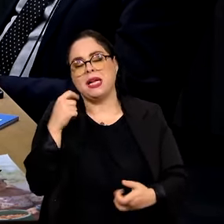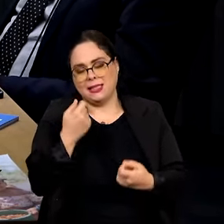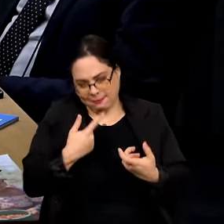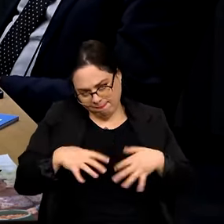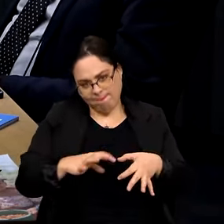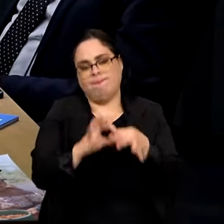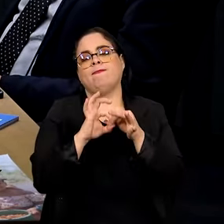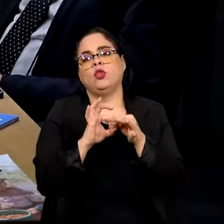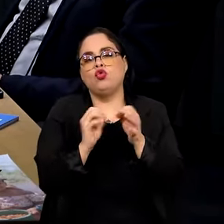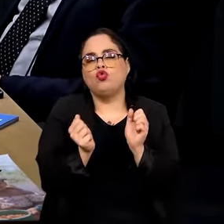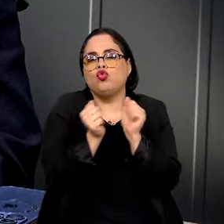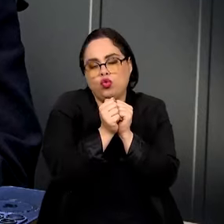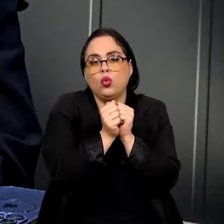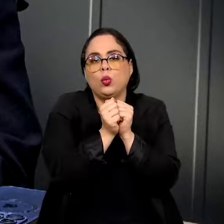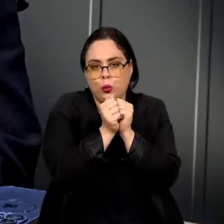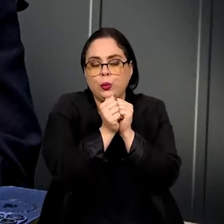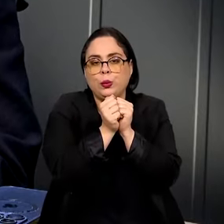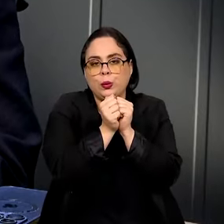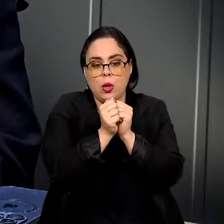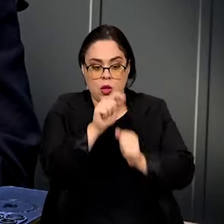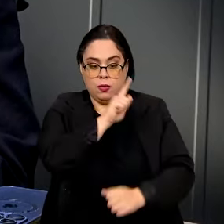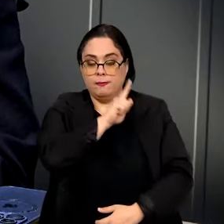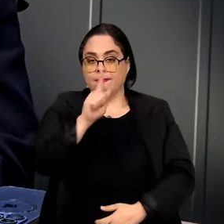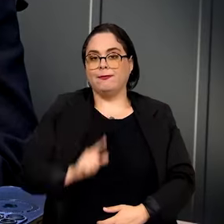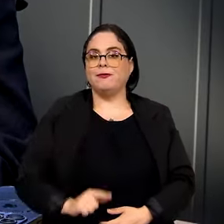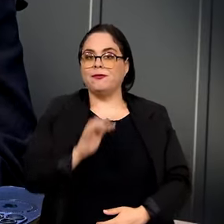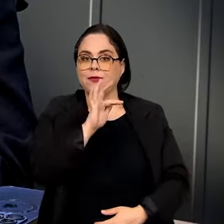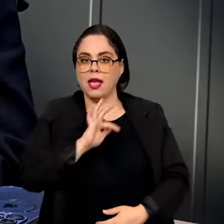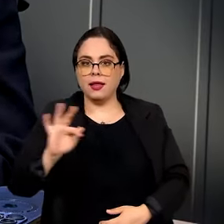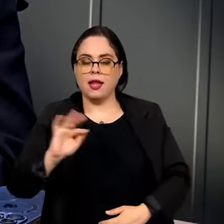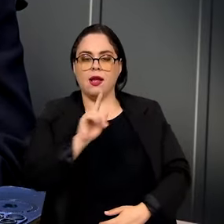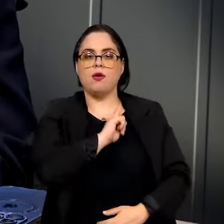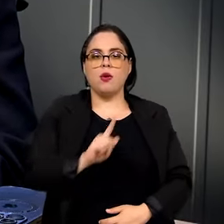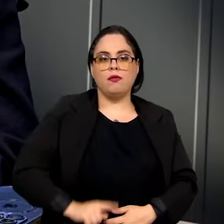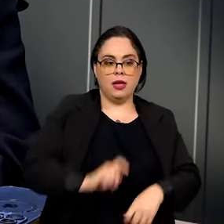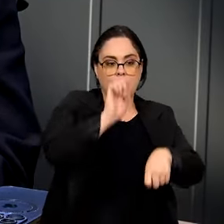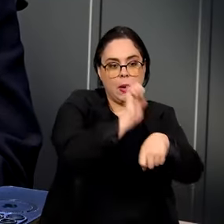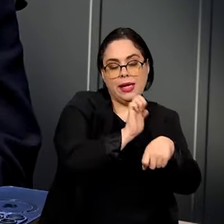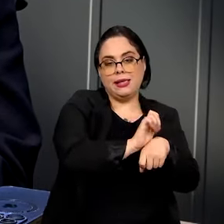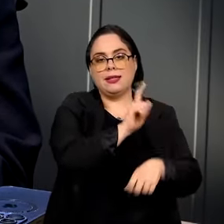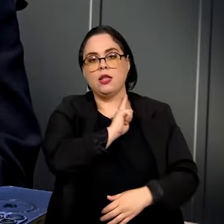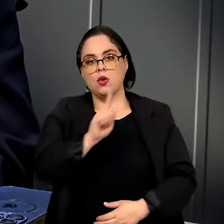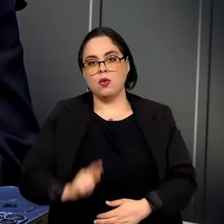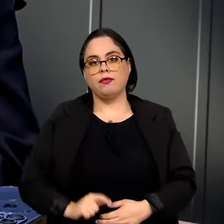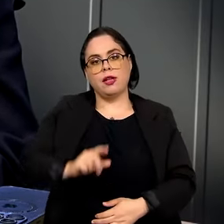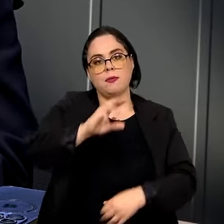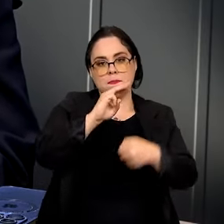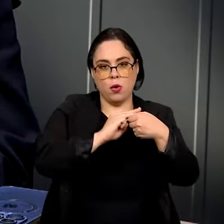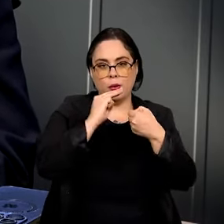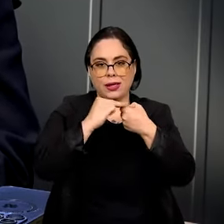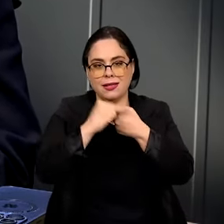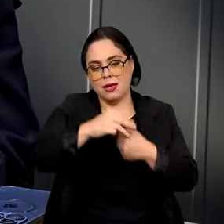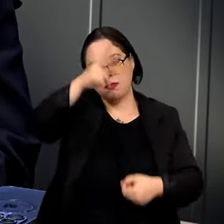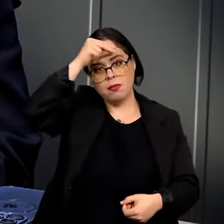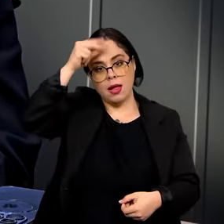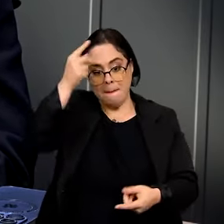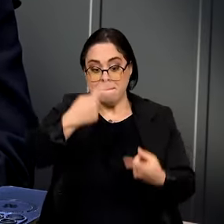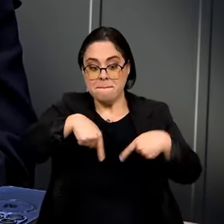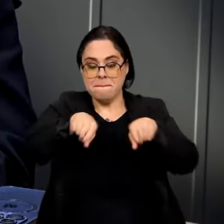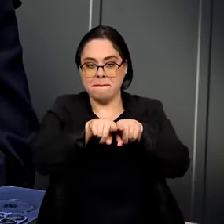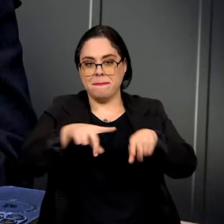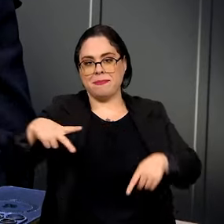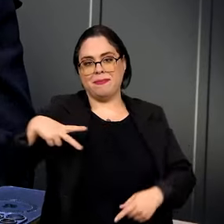né então tem que se juntar eh o governo federal governos estaduais governos municipal pais né E também